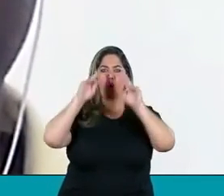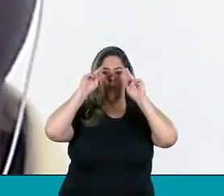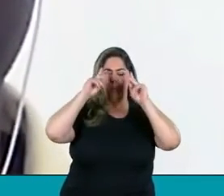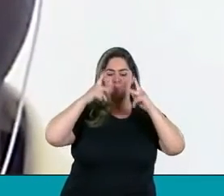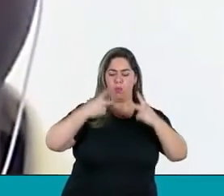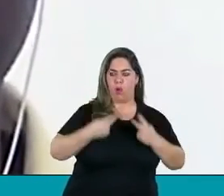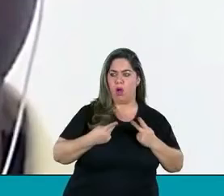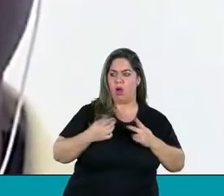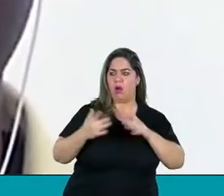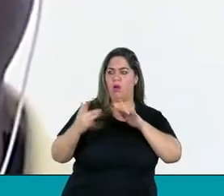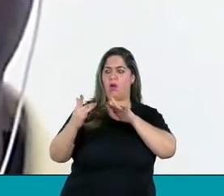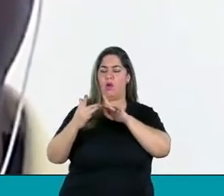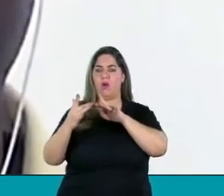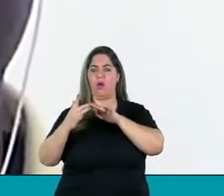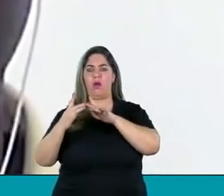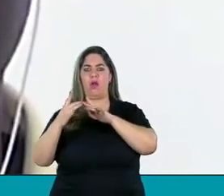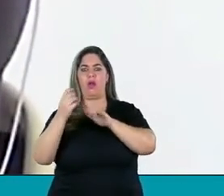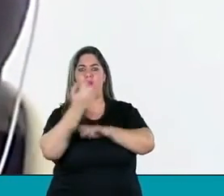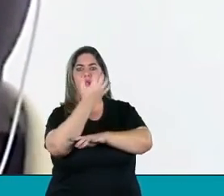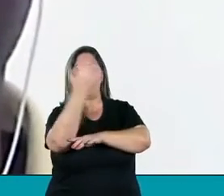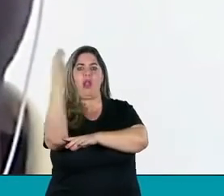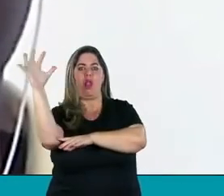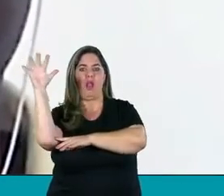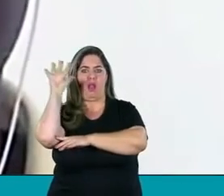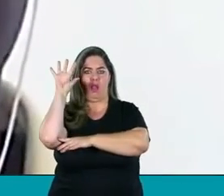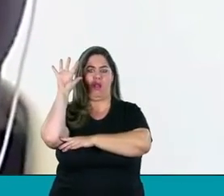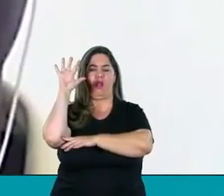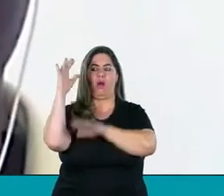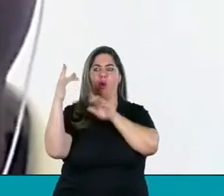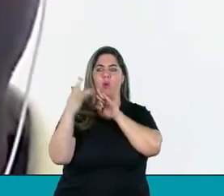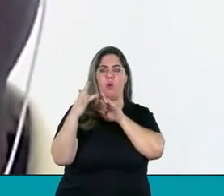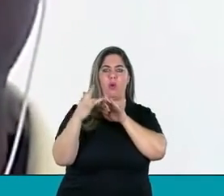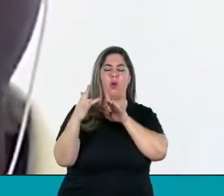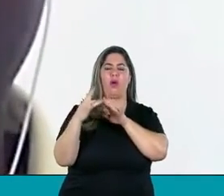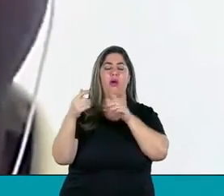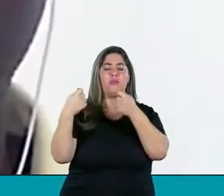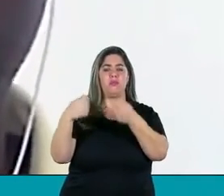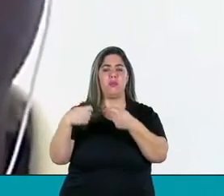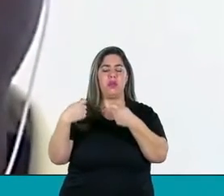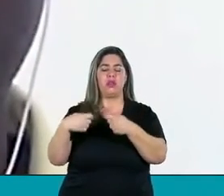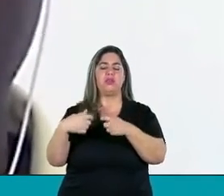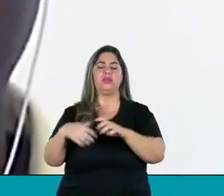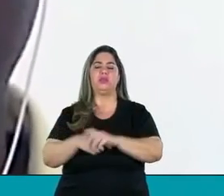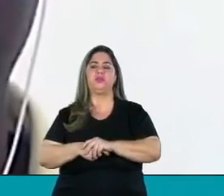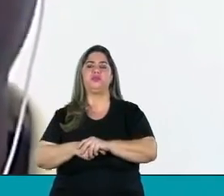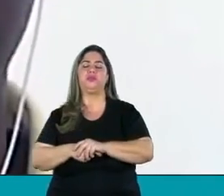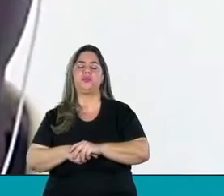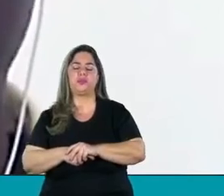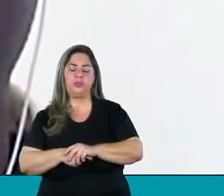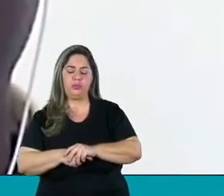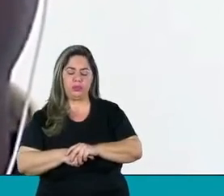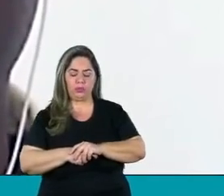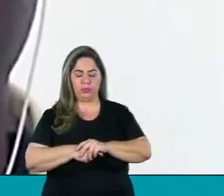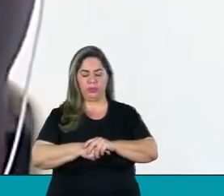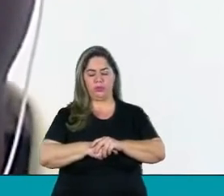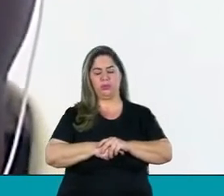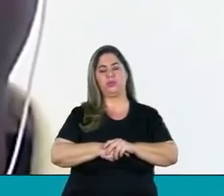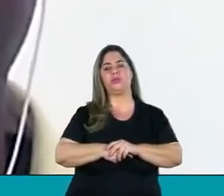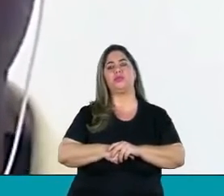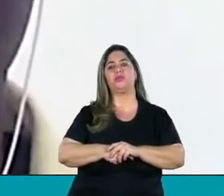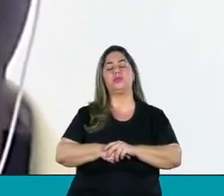é determinada pelo princípio de circularidade, que mantém independência a realidade antropossocial da realidade